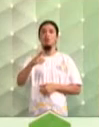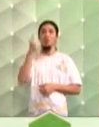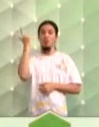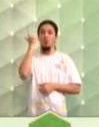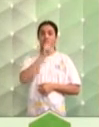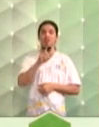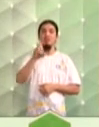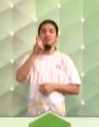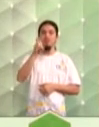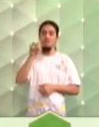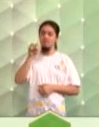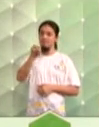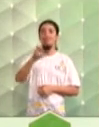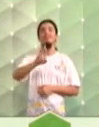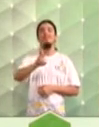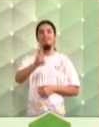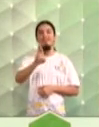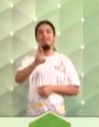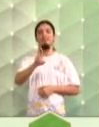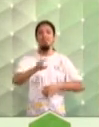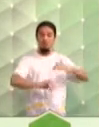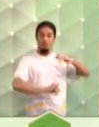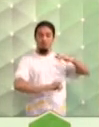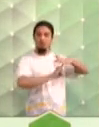a instituição,